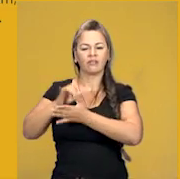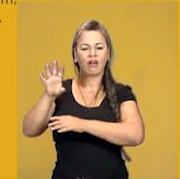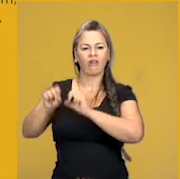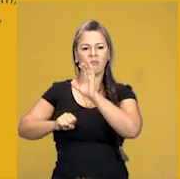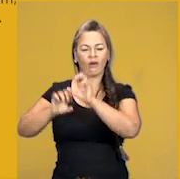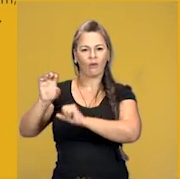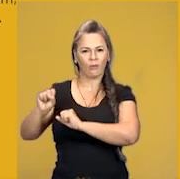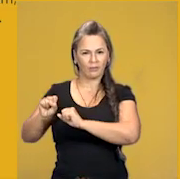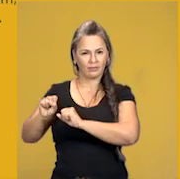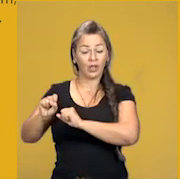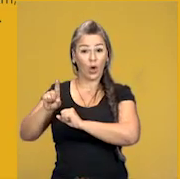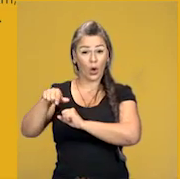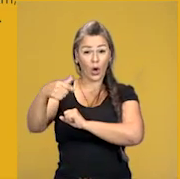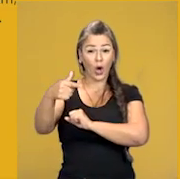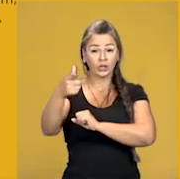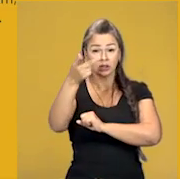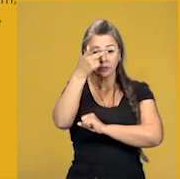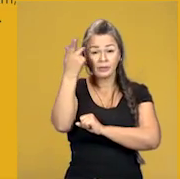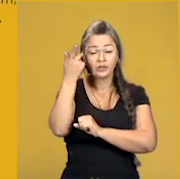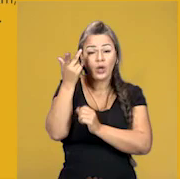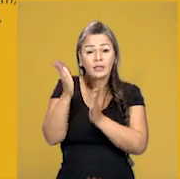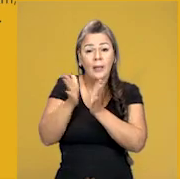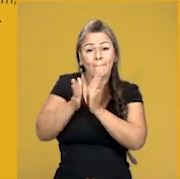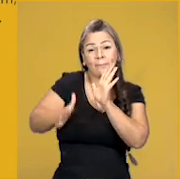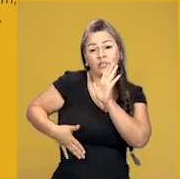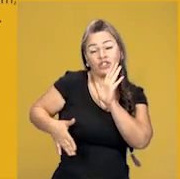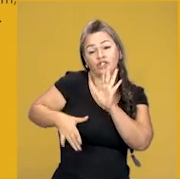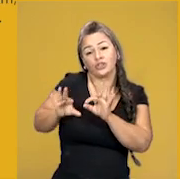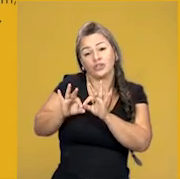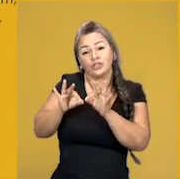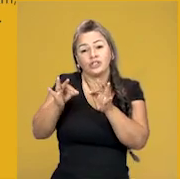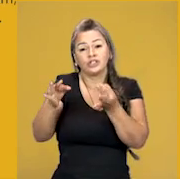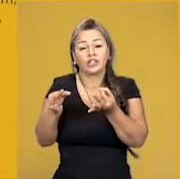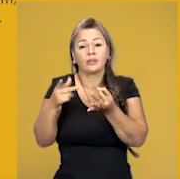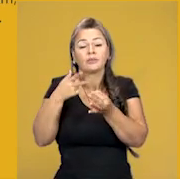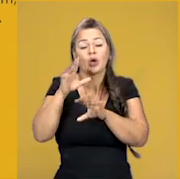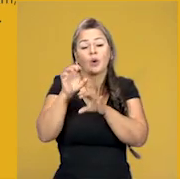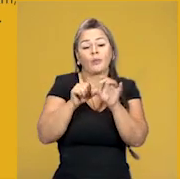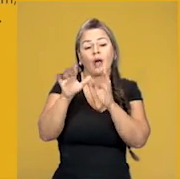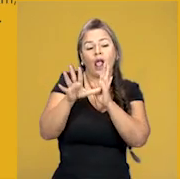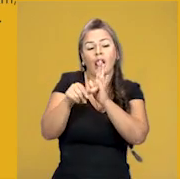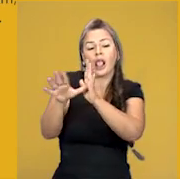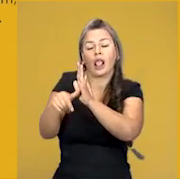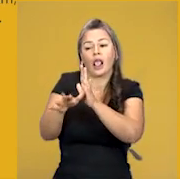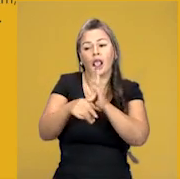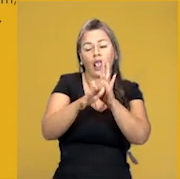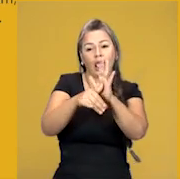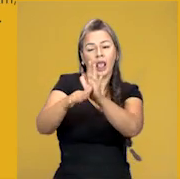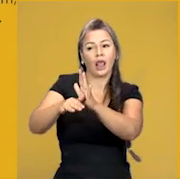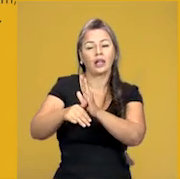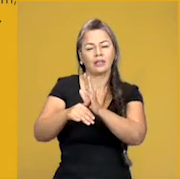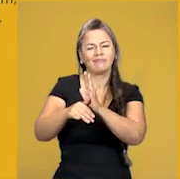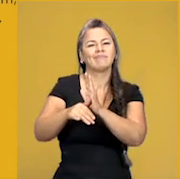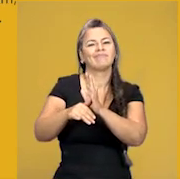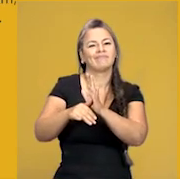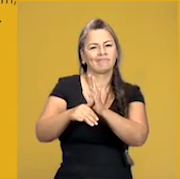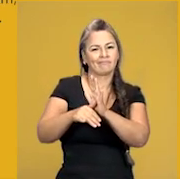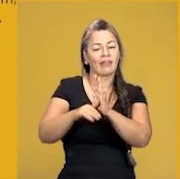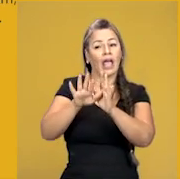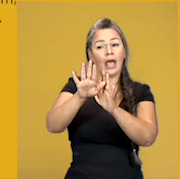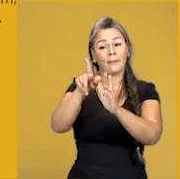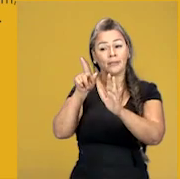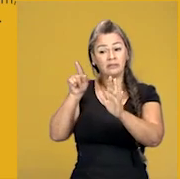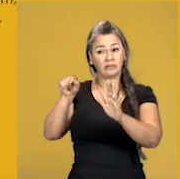Os outros ladrões roubam um homem, estes roubam cidades e reinos. Os outros furtam debaixo do seu risco, estes sem temor